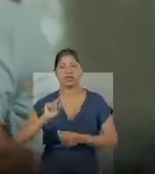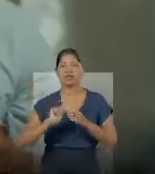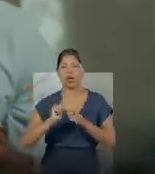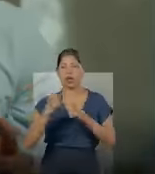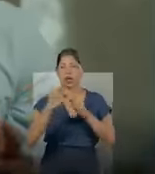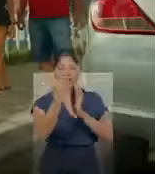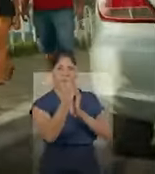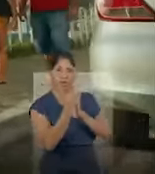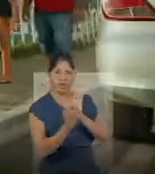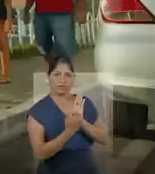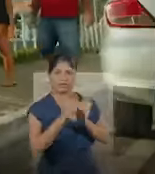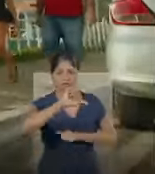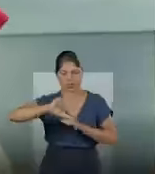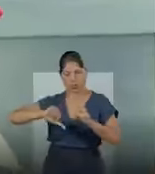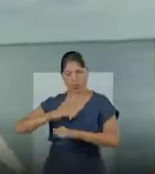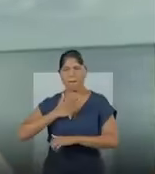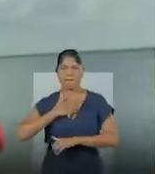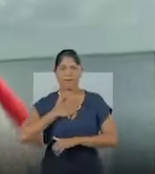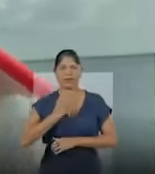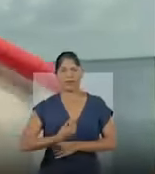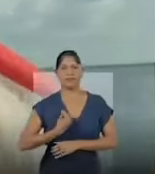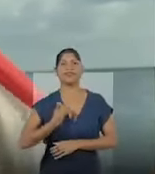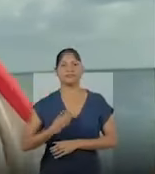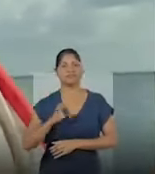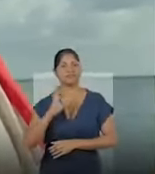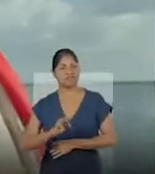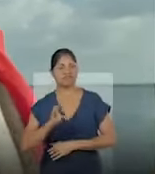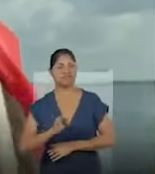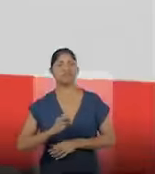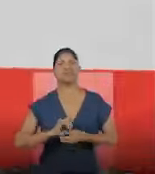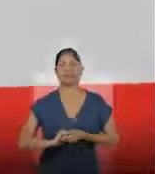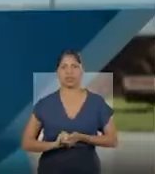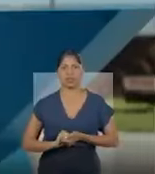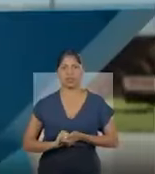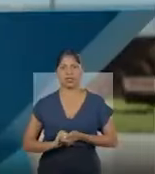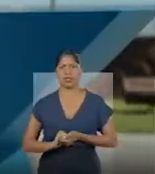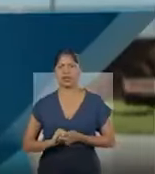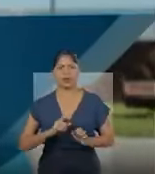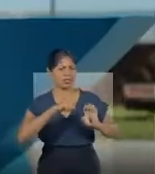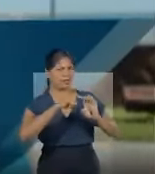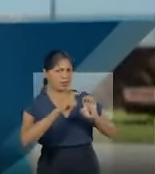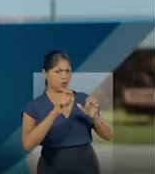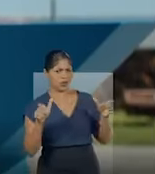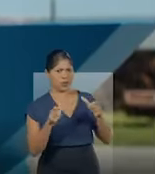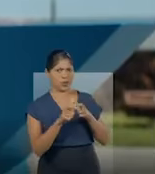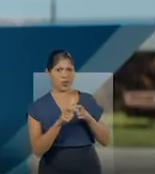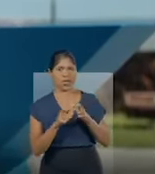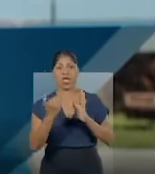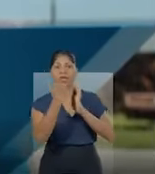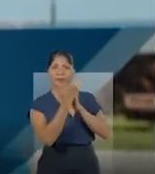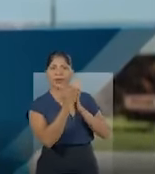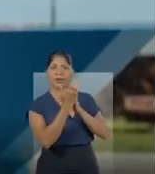ele transformou, com certeza, as nossas vidas. Para os pequenos empreendedores, Helder criou o